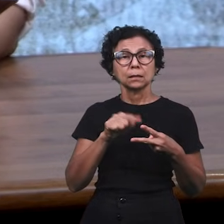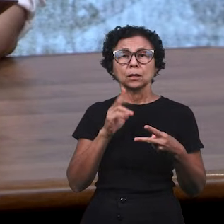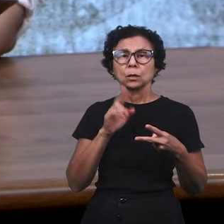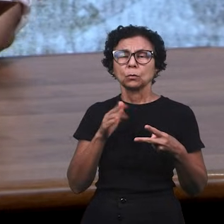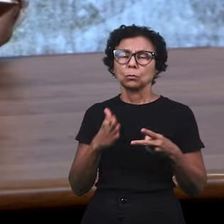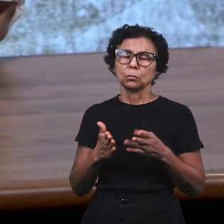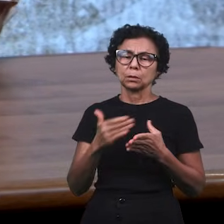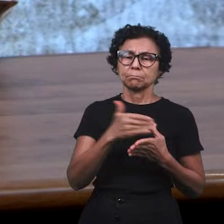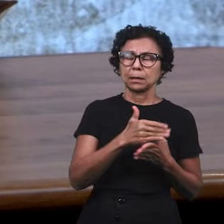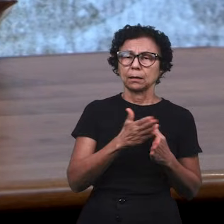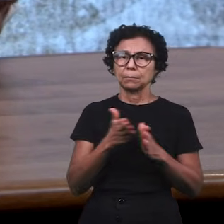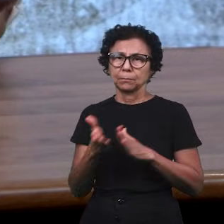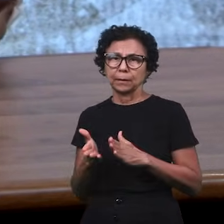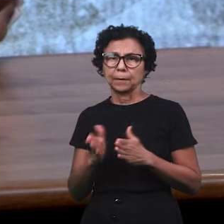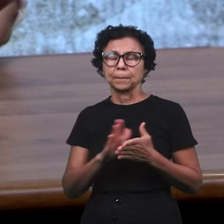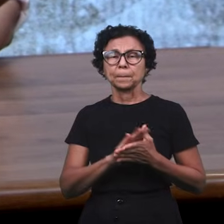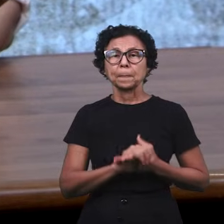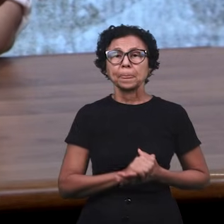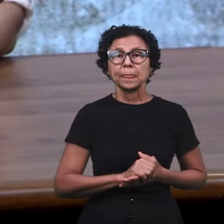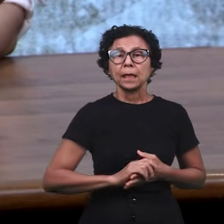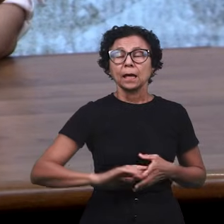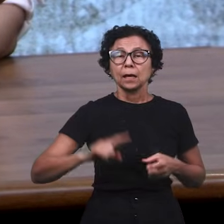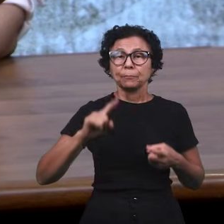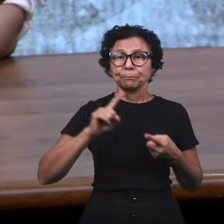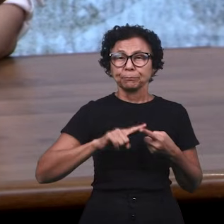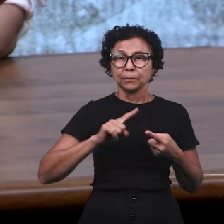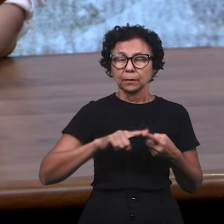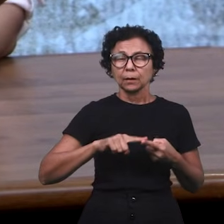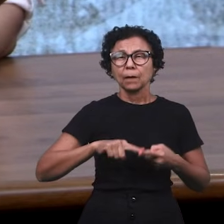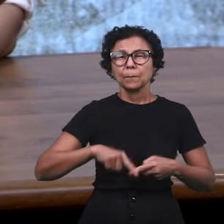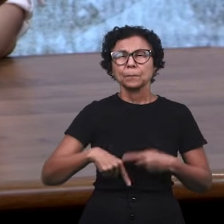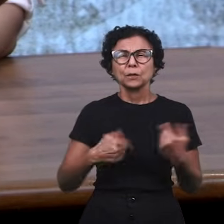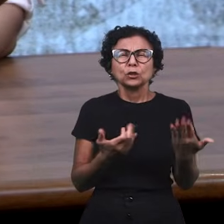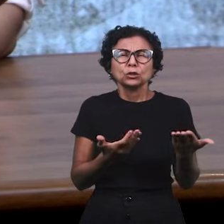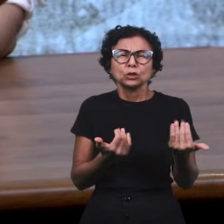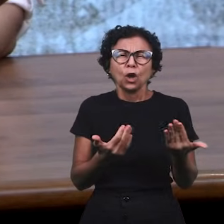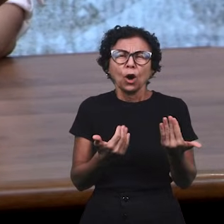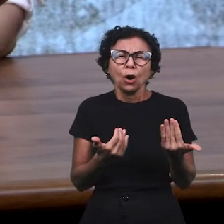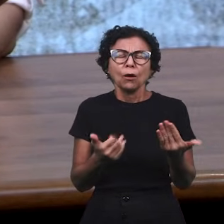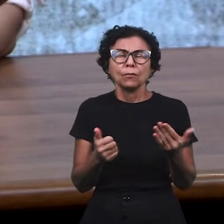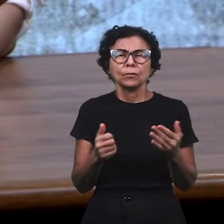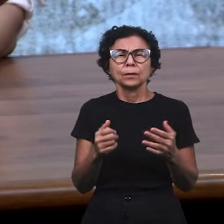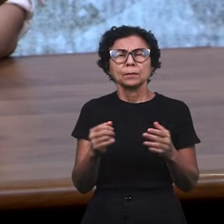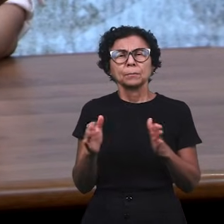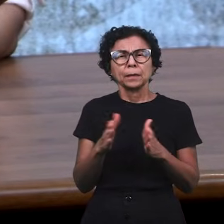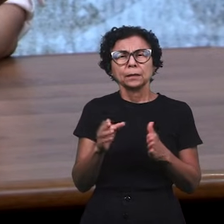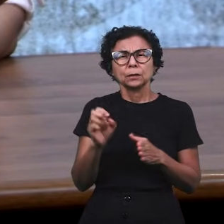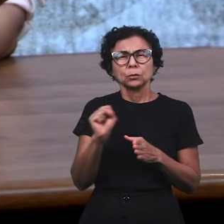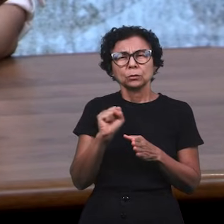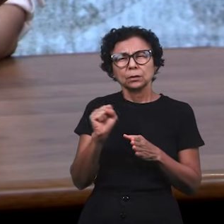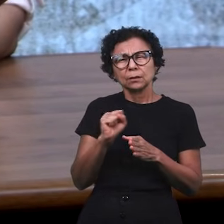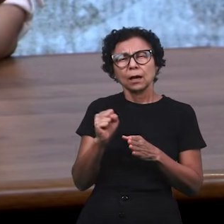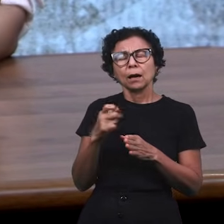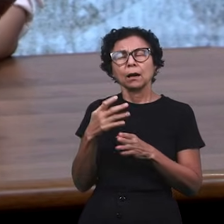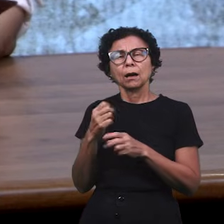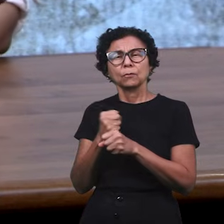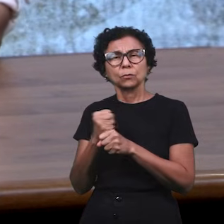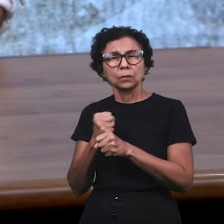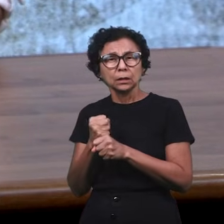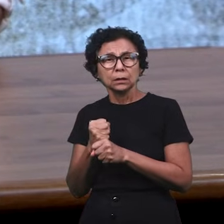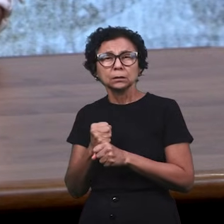8º ano do seu reinado, sendo ainda moço, começou a buscar o Deus de Davi, seu